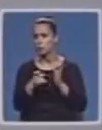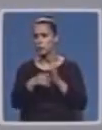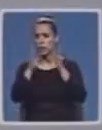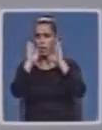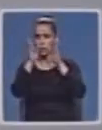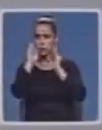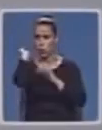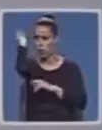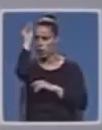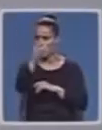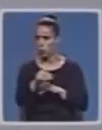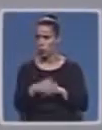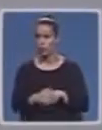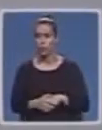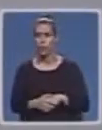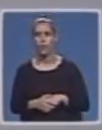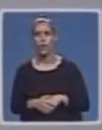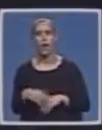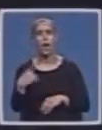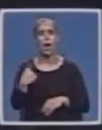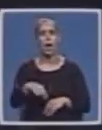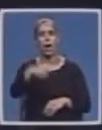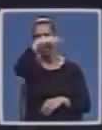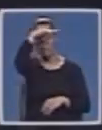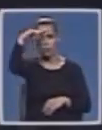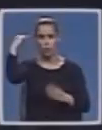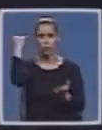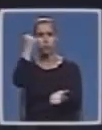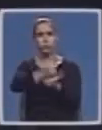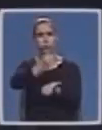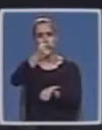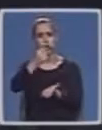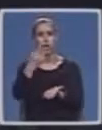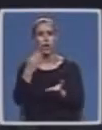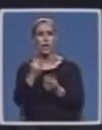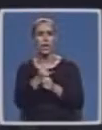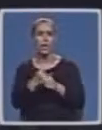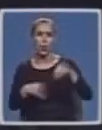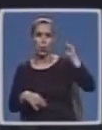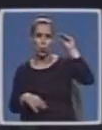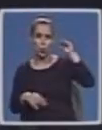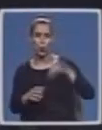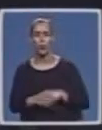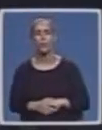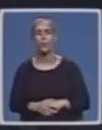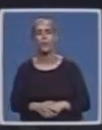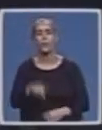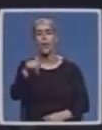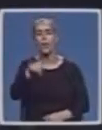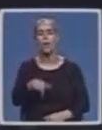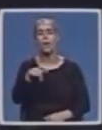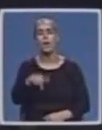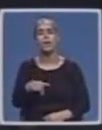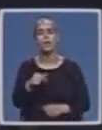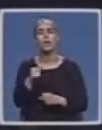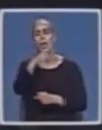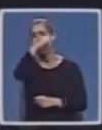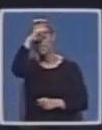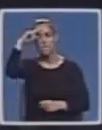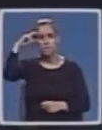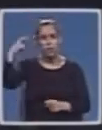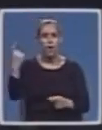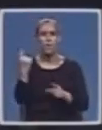da República. Há dificuldades de notário no Corvo, aqui há dificuldades também ao nível